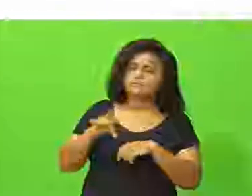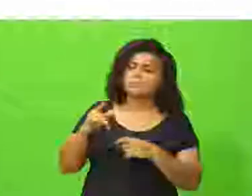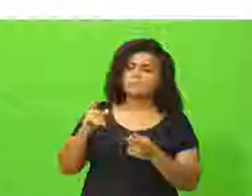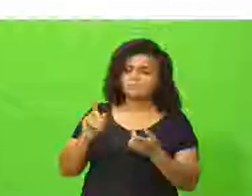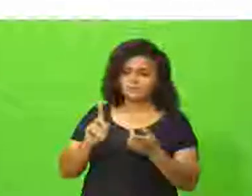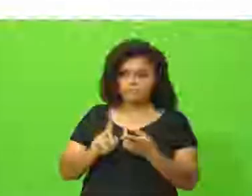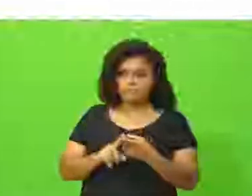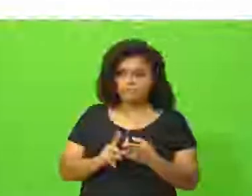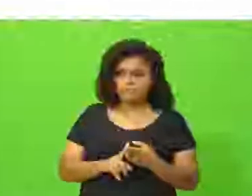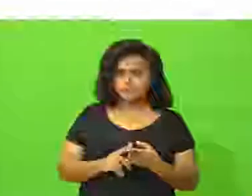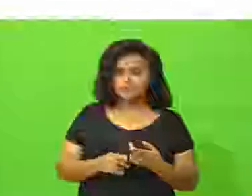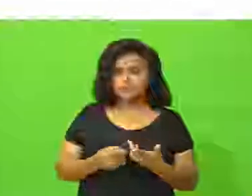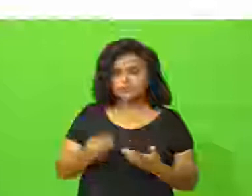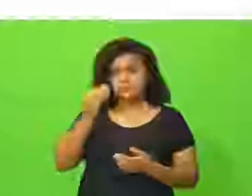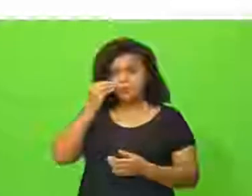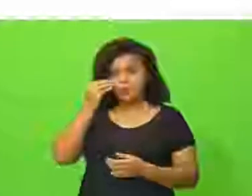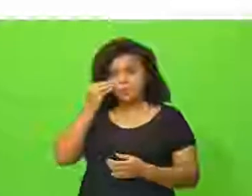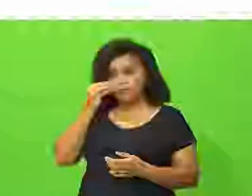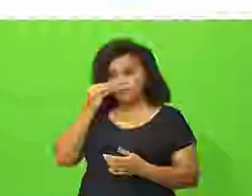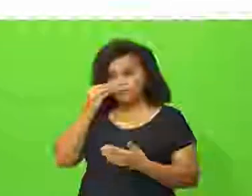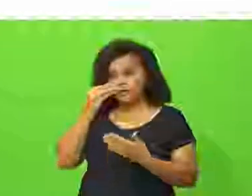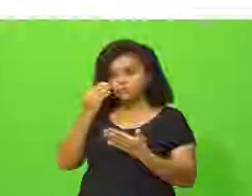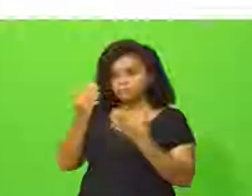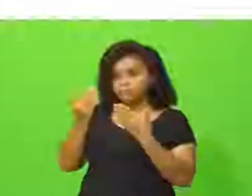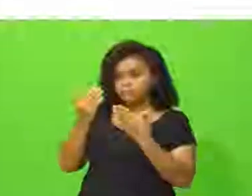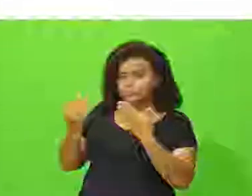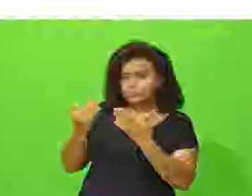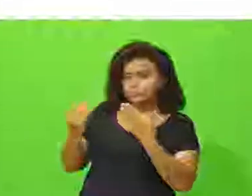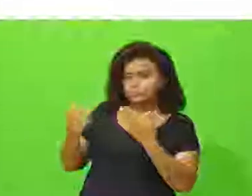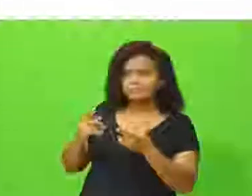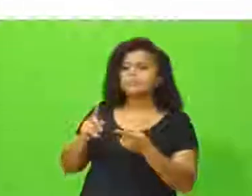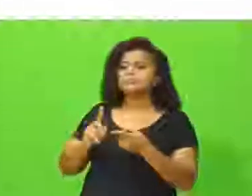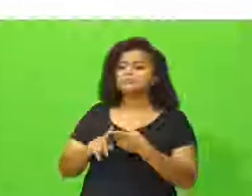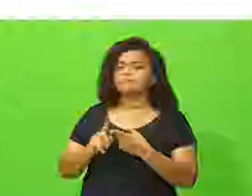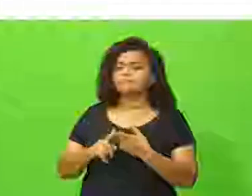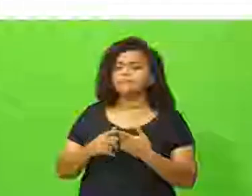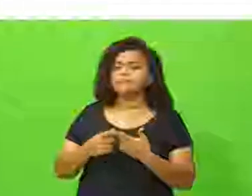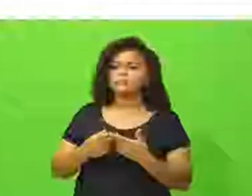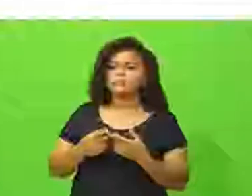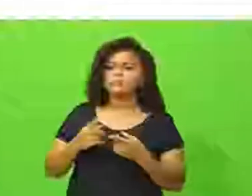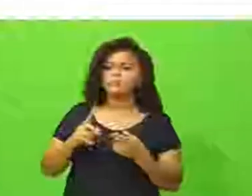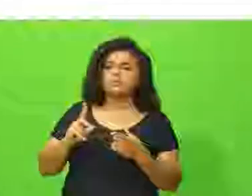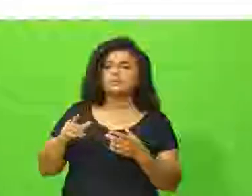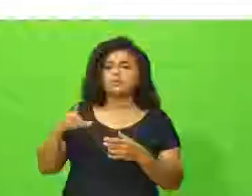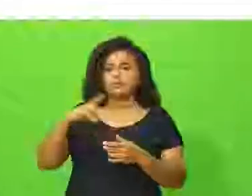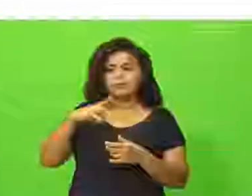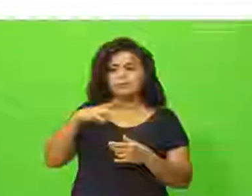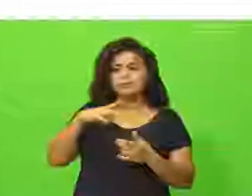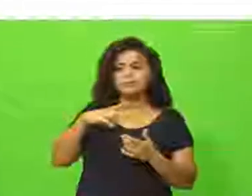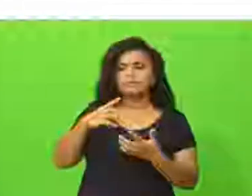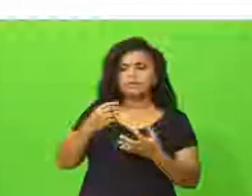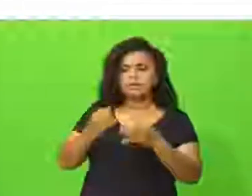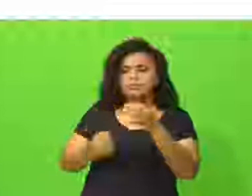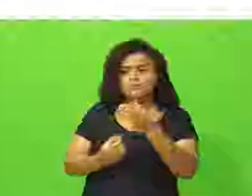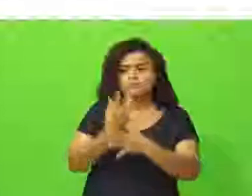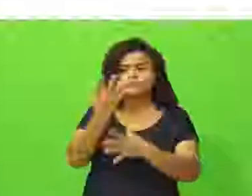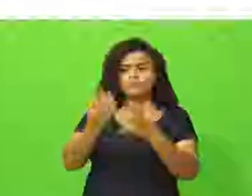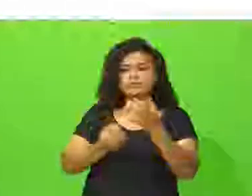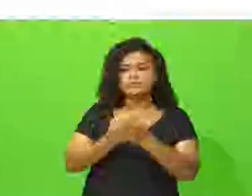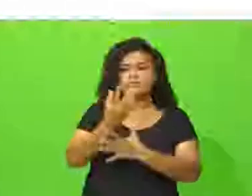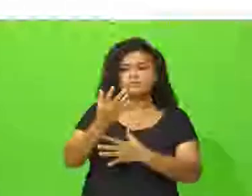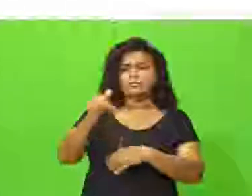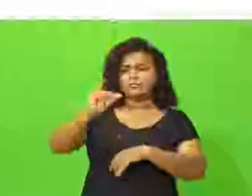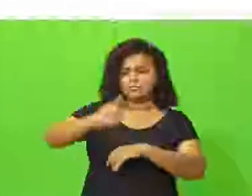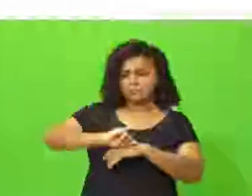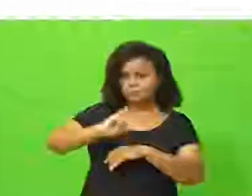visualizar, de uma certa forma, essa concentração. Depois, professor, nós vamos analisar o surgimento de cidades. Essas